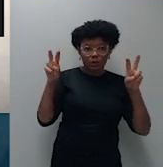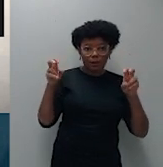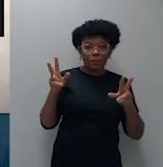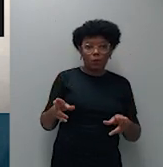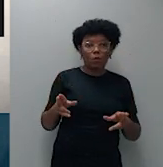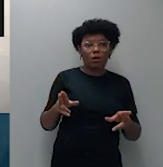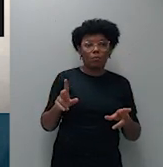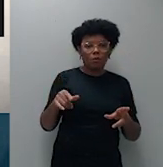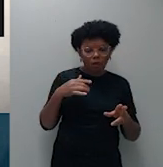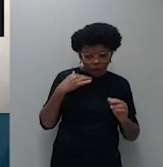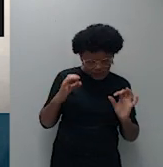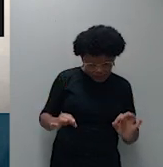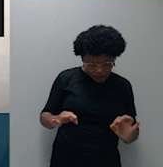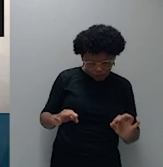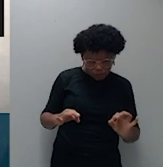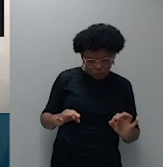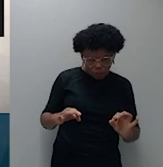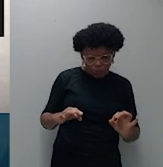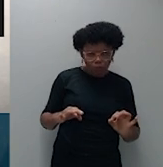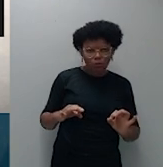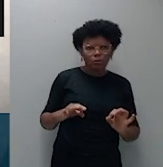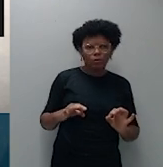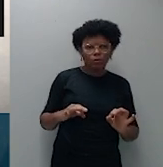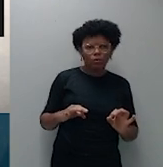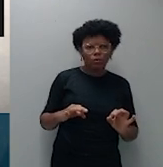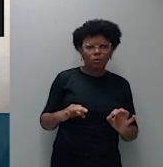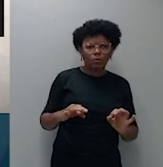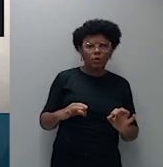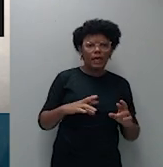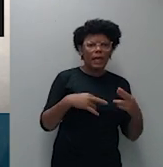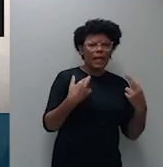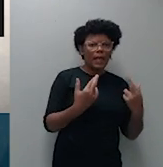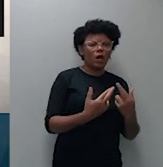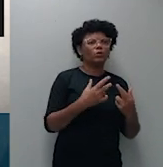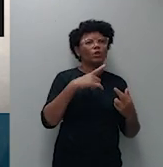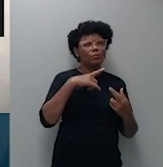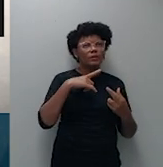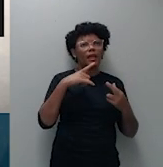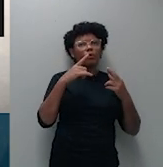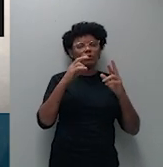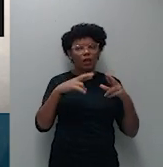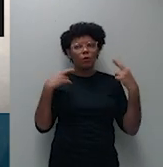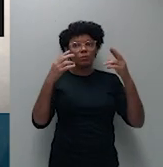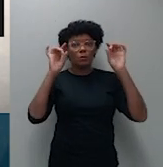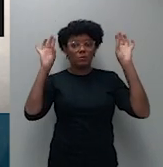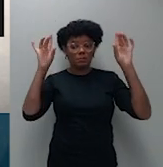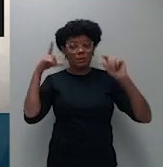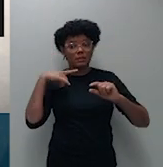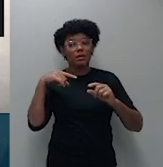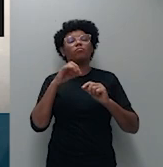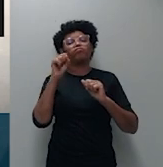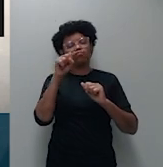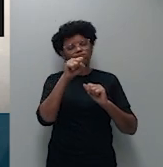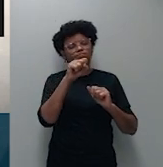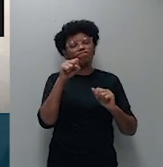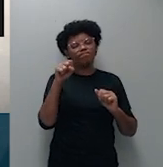também sobre o mesmo tema é correto isso além do remédio da sessão tem o da cor